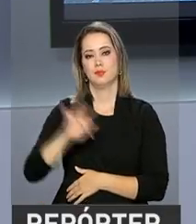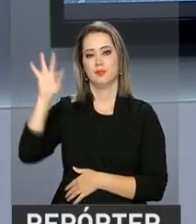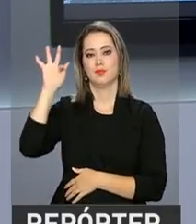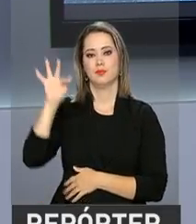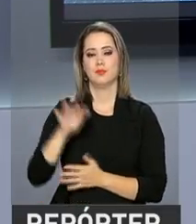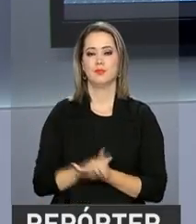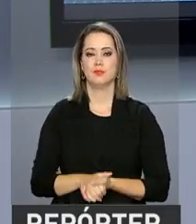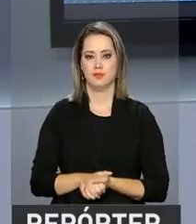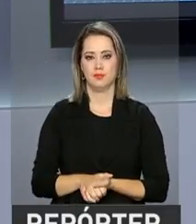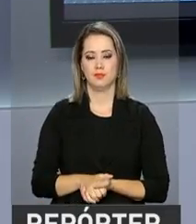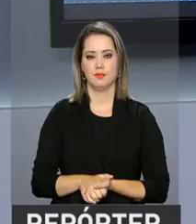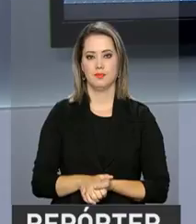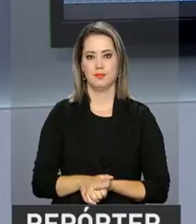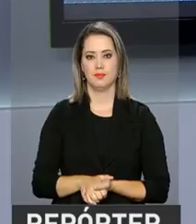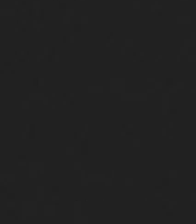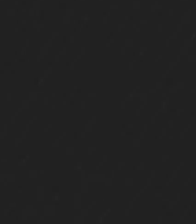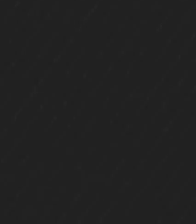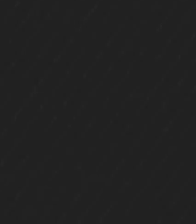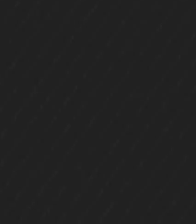do governo federal